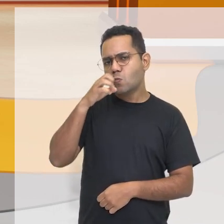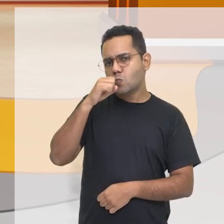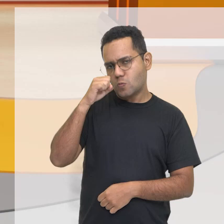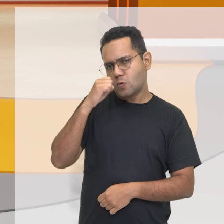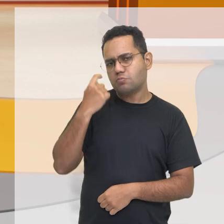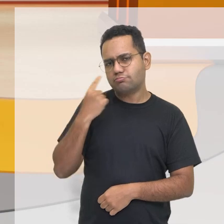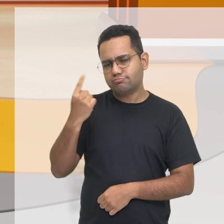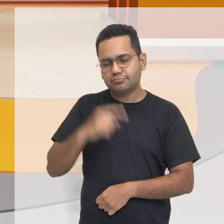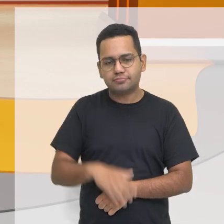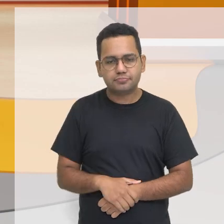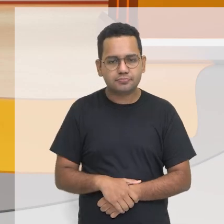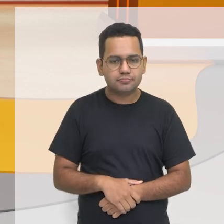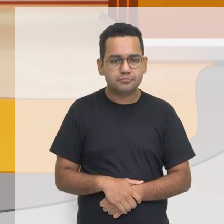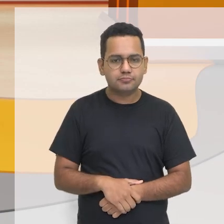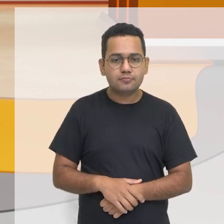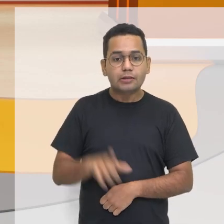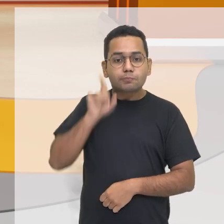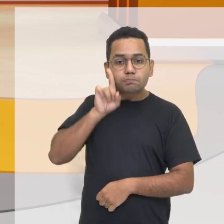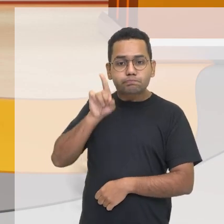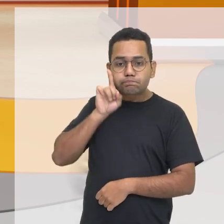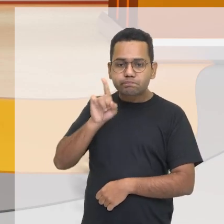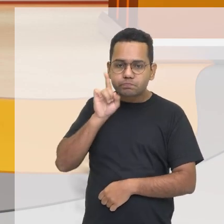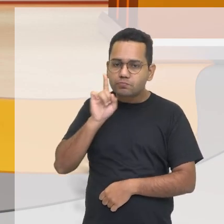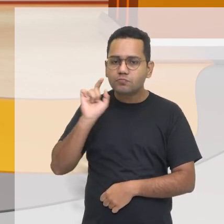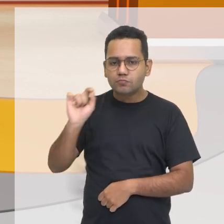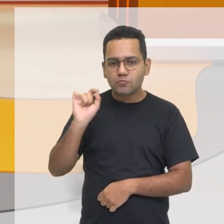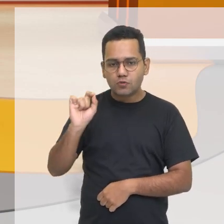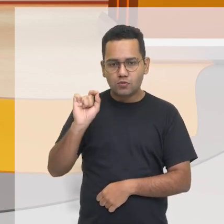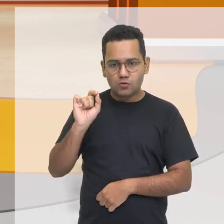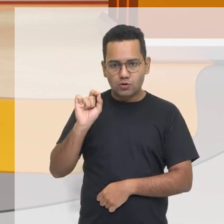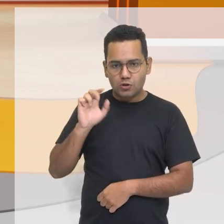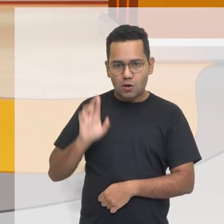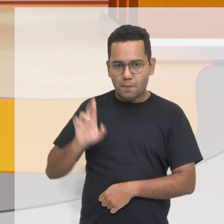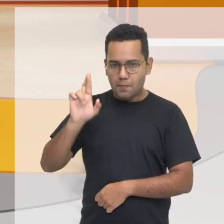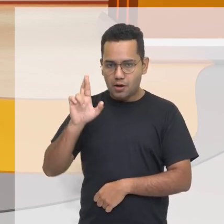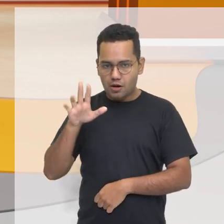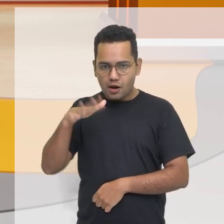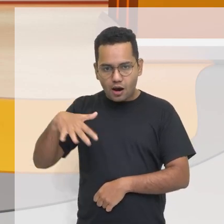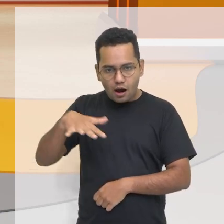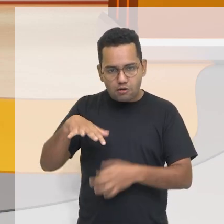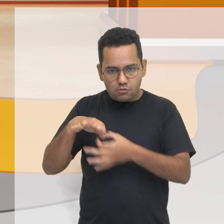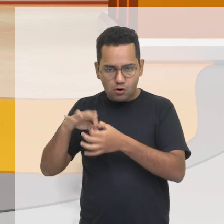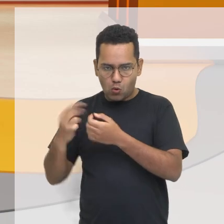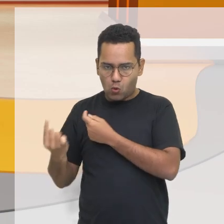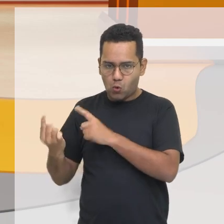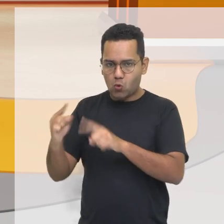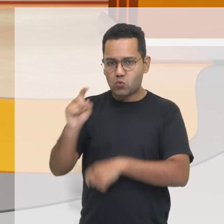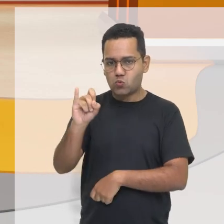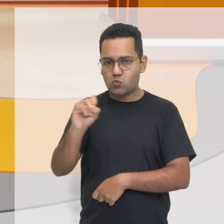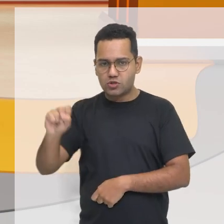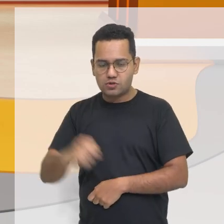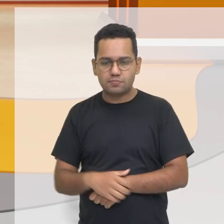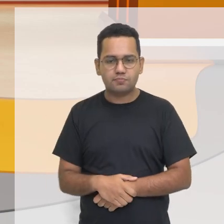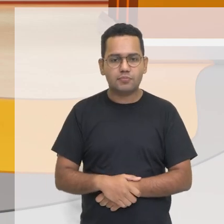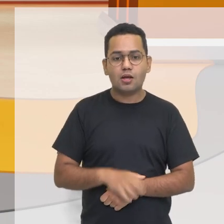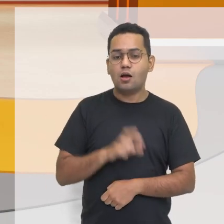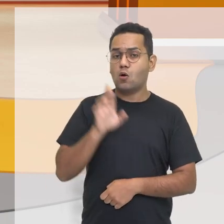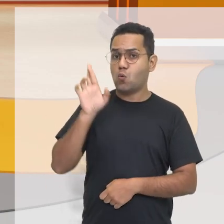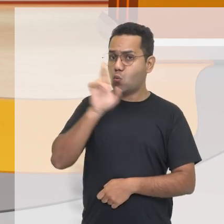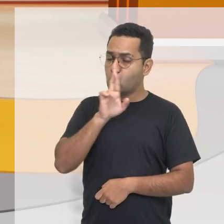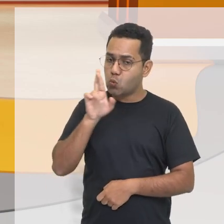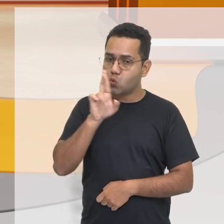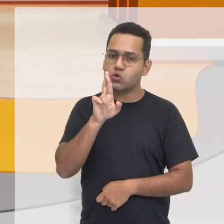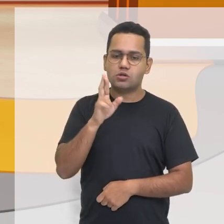a atualidade, nós temos os Estados Unidos que vão liderar uma coalizão contra o Estado Islâmico.